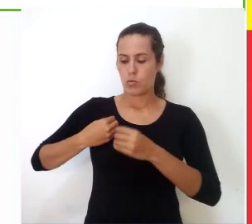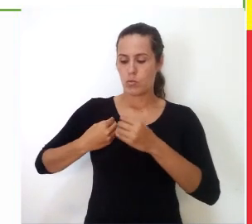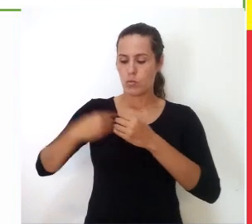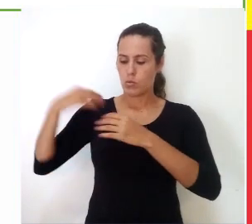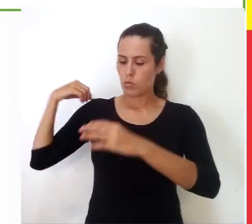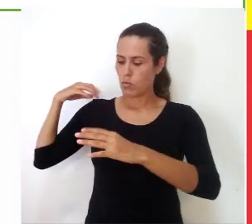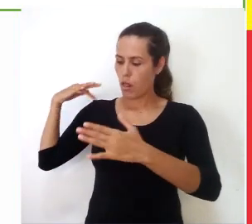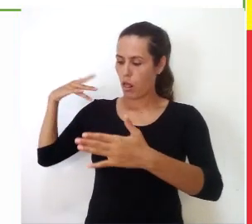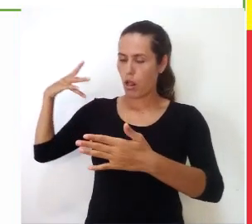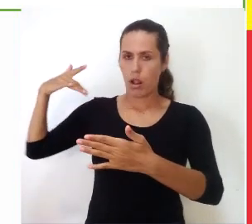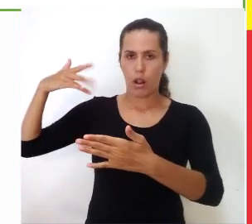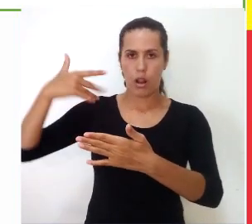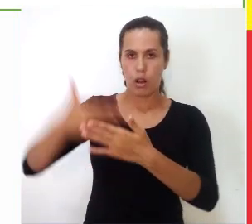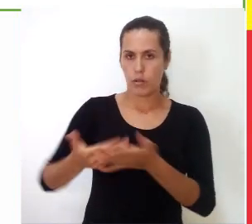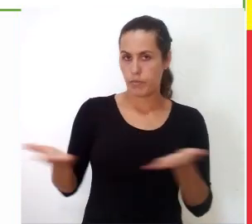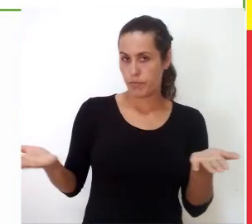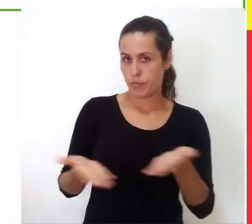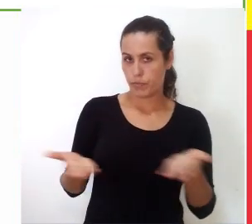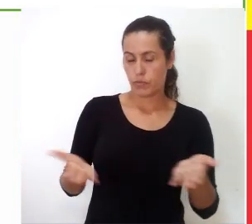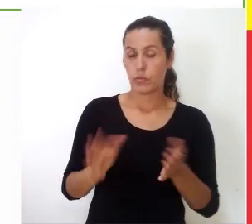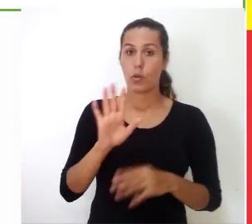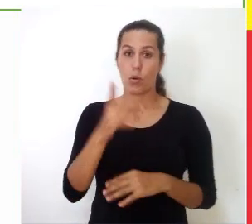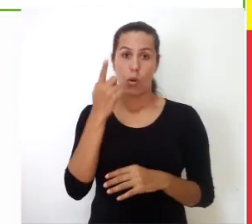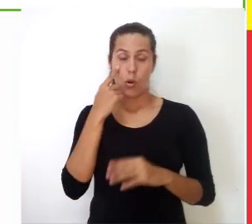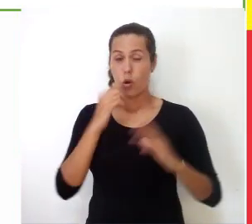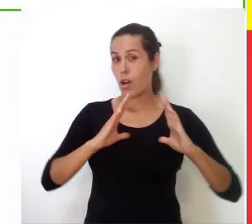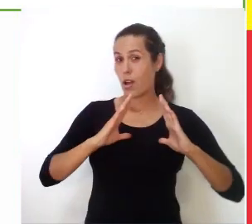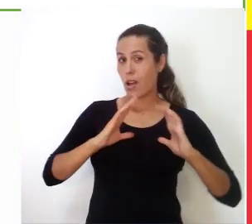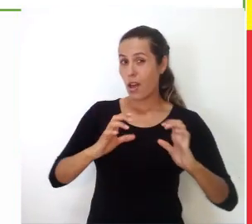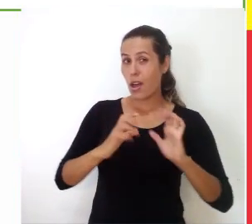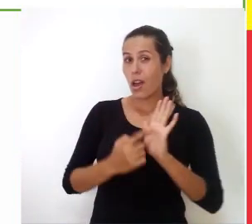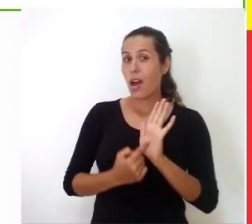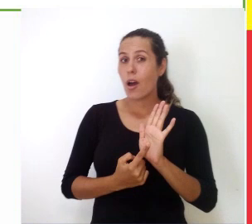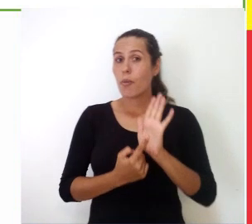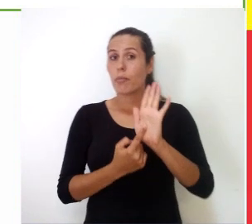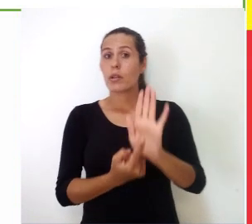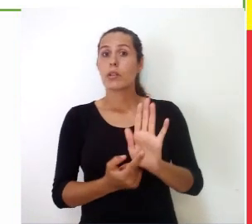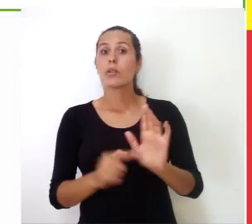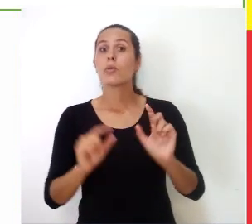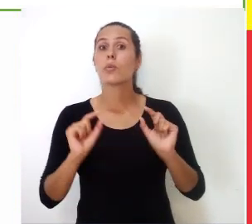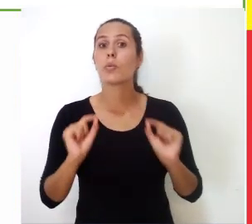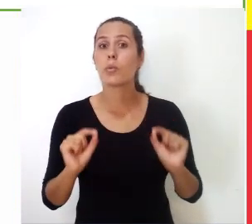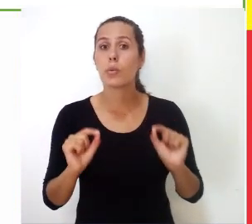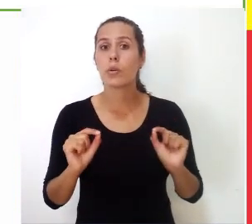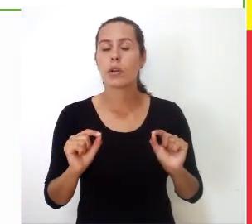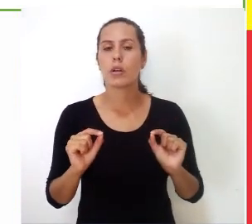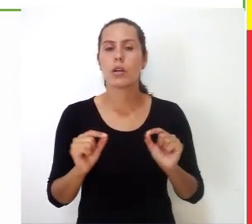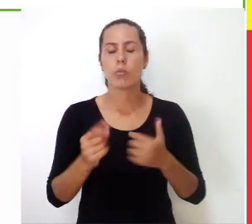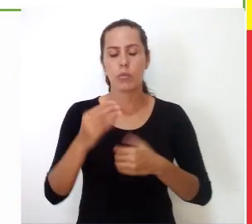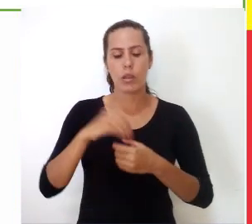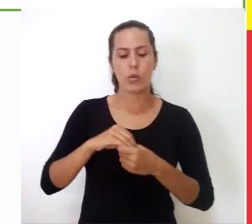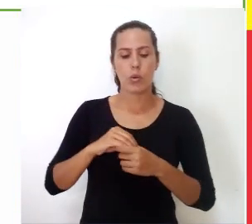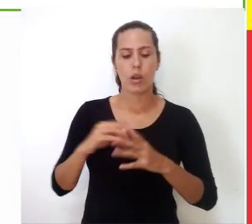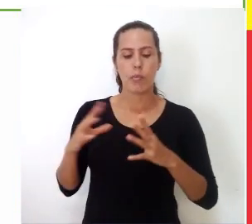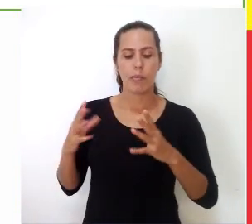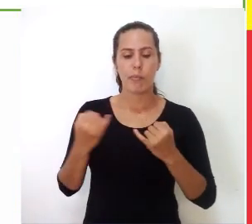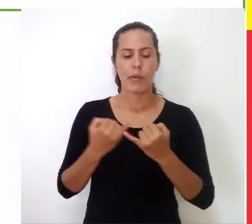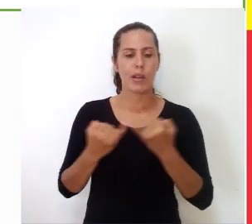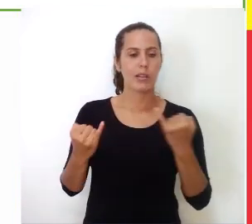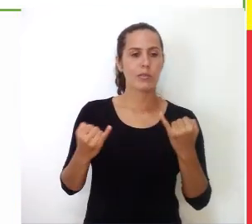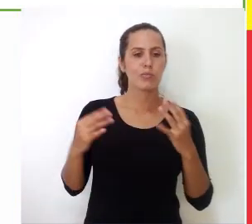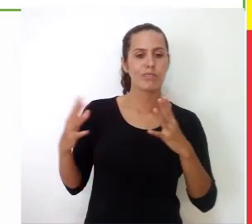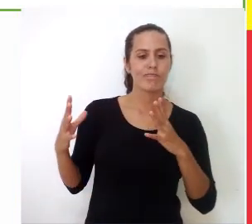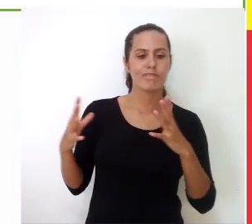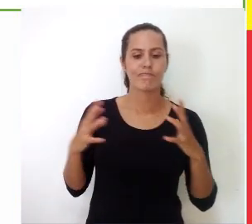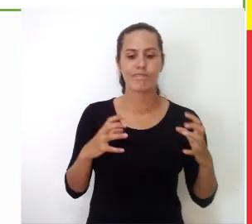ética apresenta-se, viu gente? Apresenta-se hoje como um conflito entre o que? Um indivíduo deve